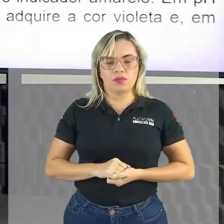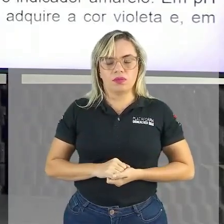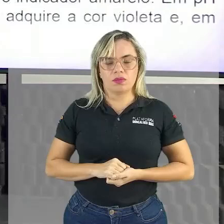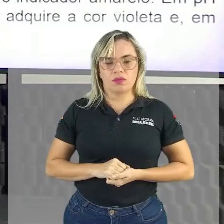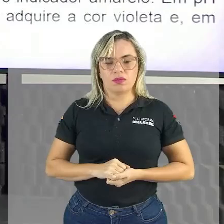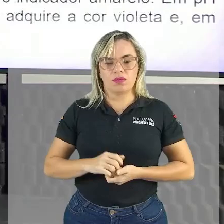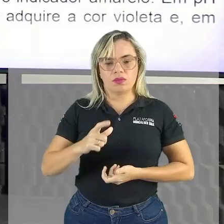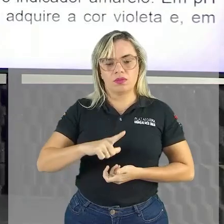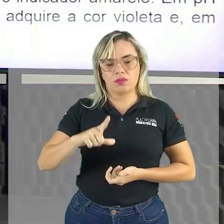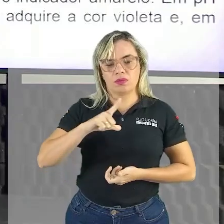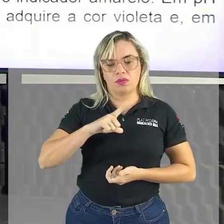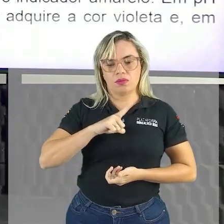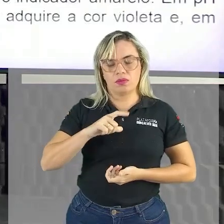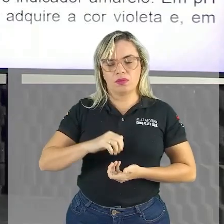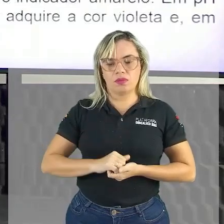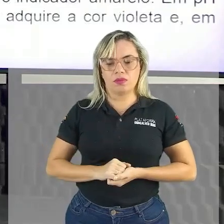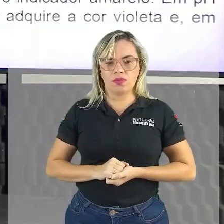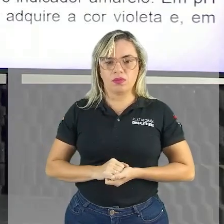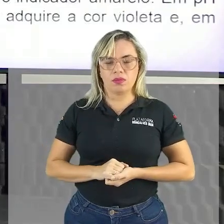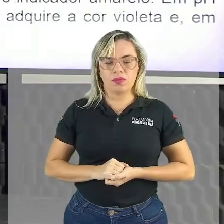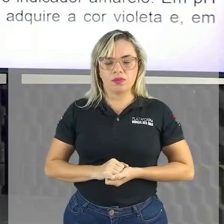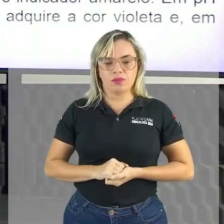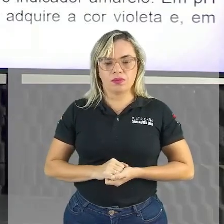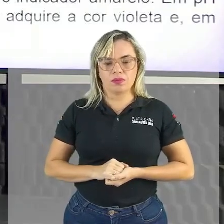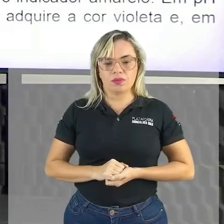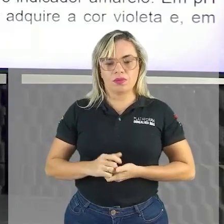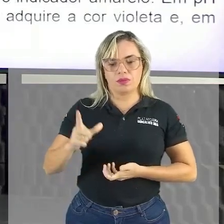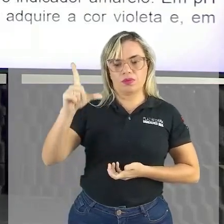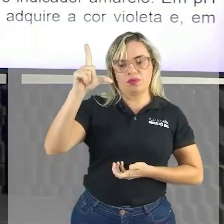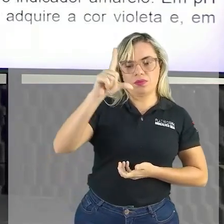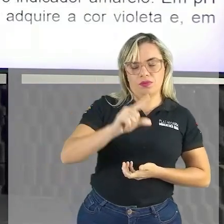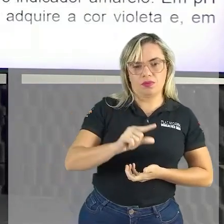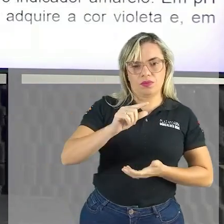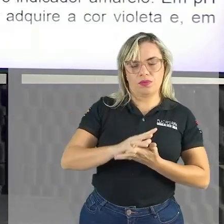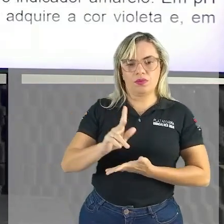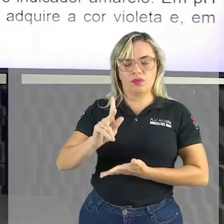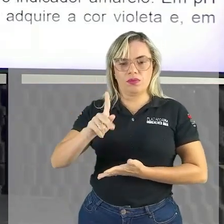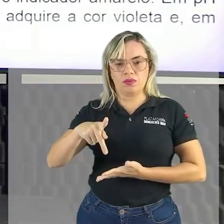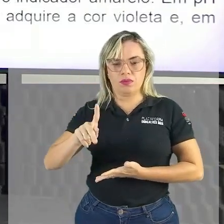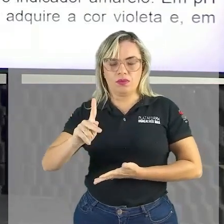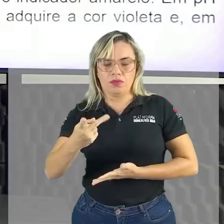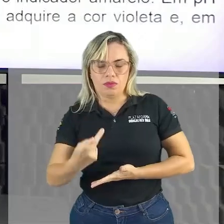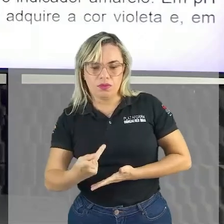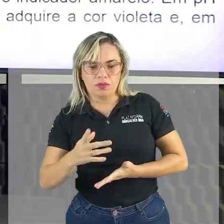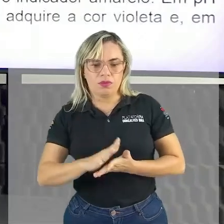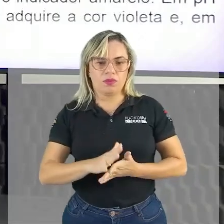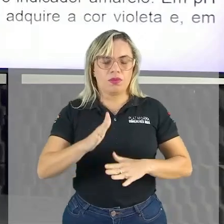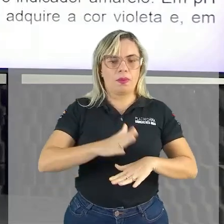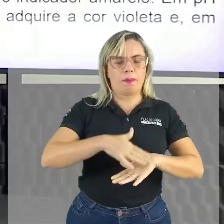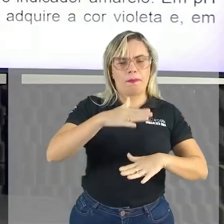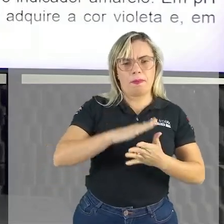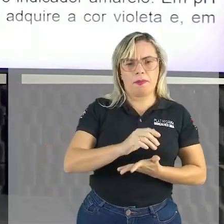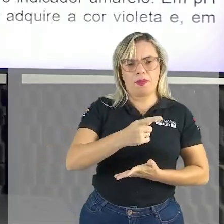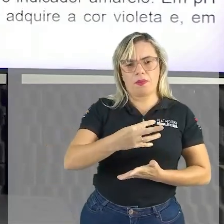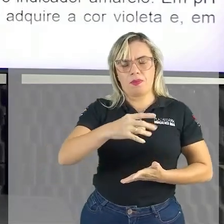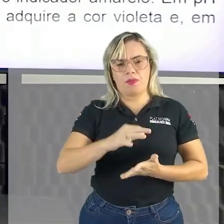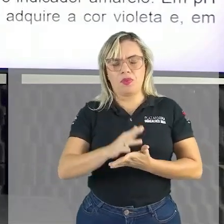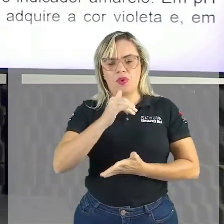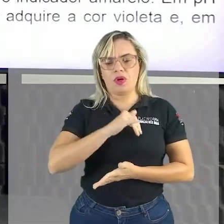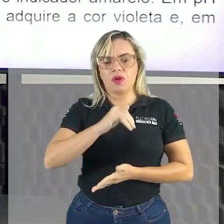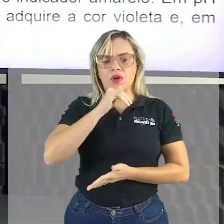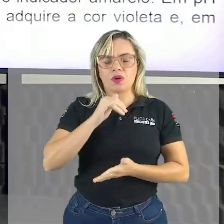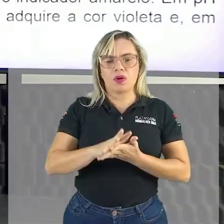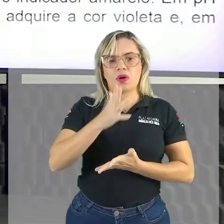Então o que eu tenho bem aqui, ó. Se diminuir o pH, ou seja, se o pH começa a cair, ficar mais ácido, por exemplo, eu tenho uma